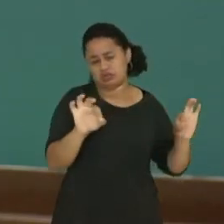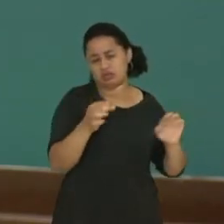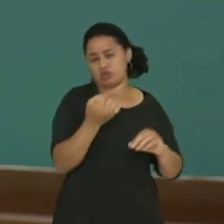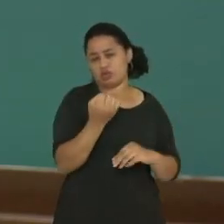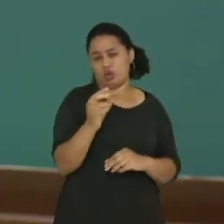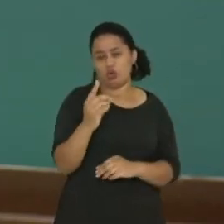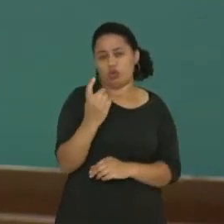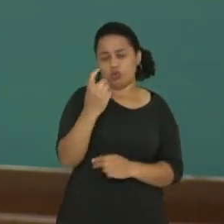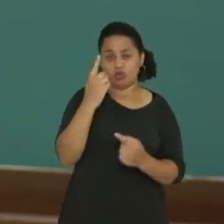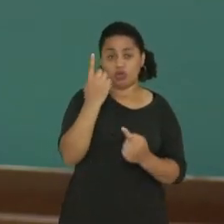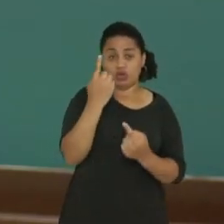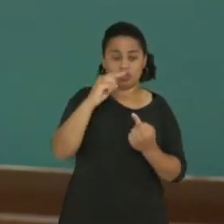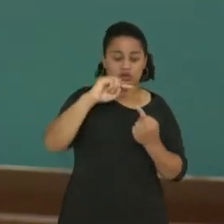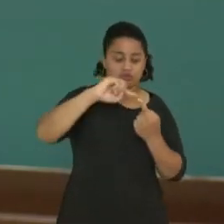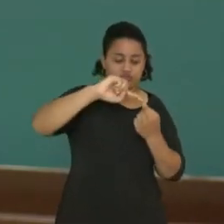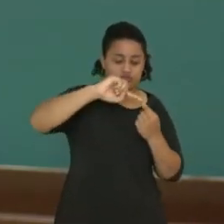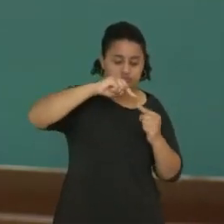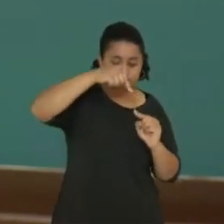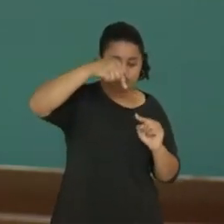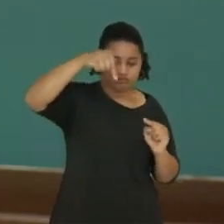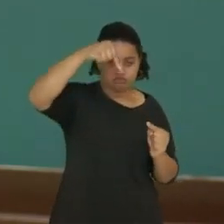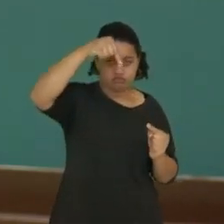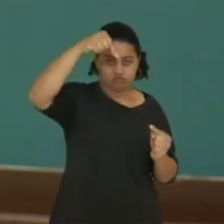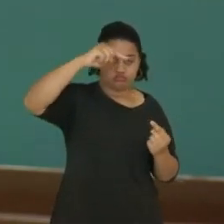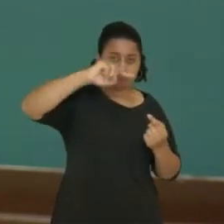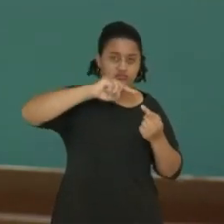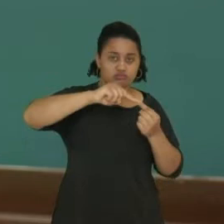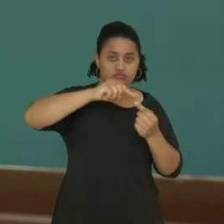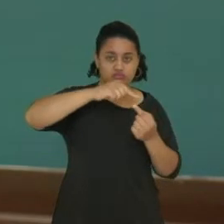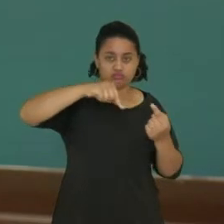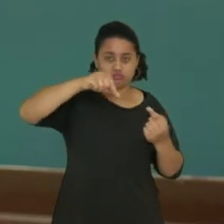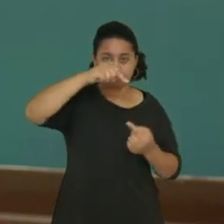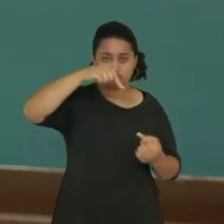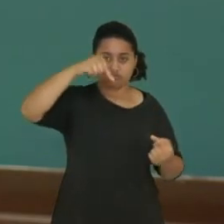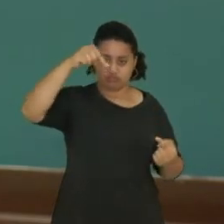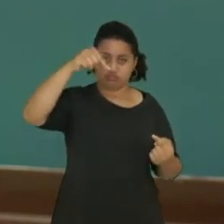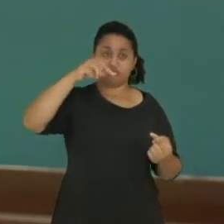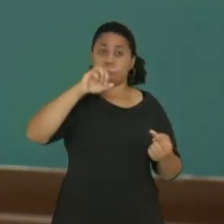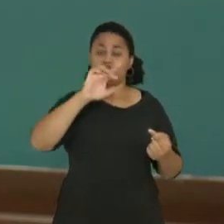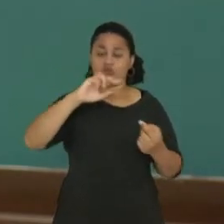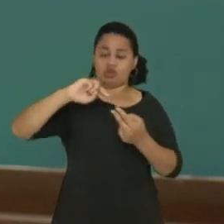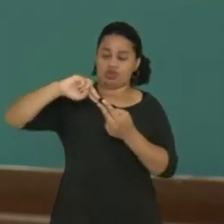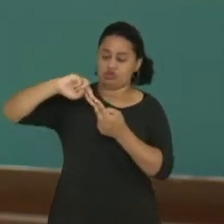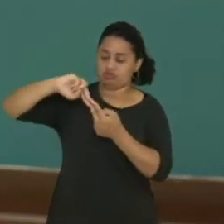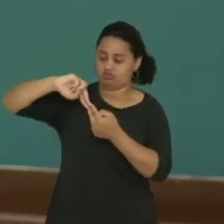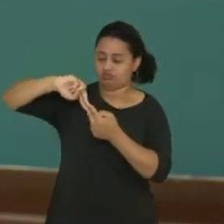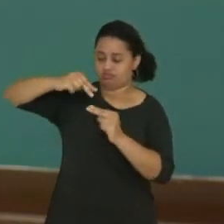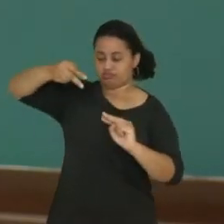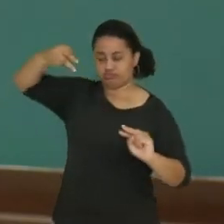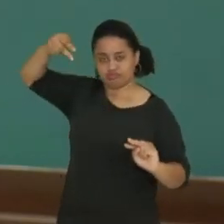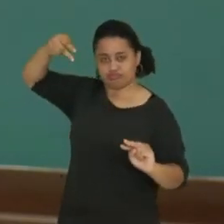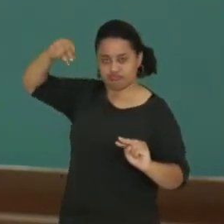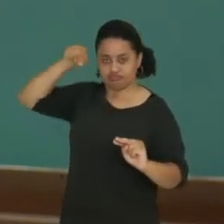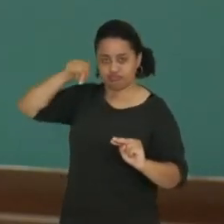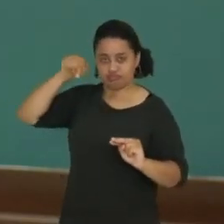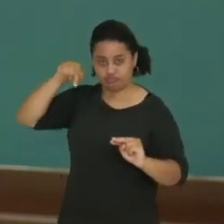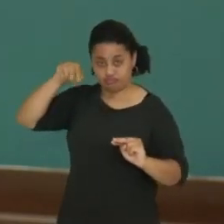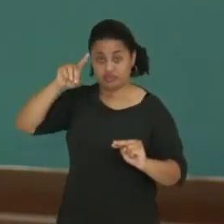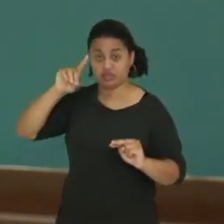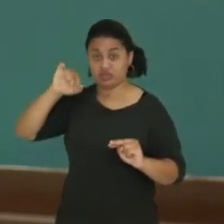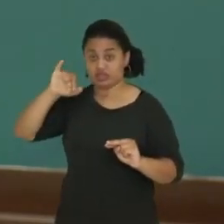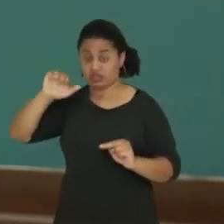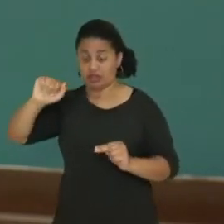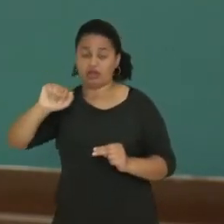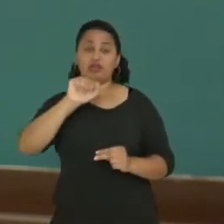de uma sequência, de um pedaço só dessa fita dupla do DNA. Daí,